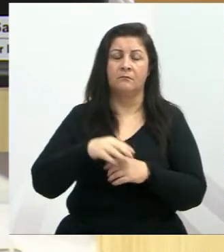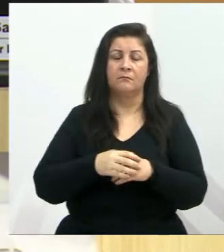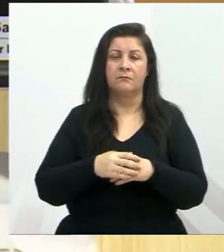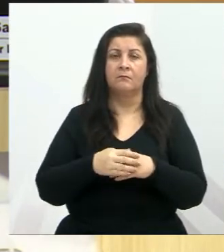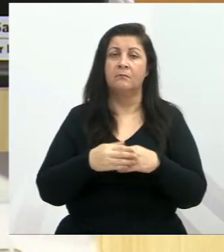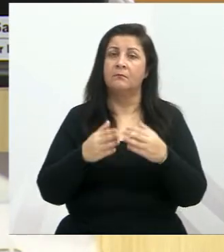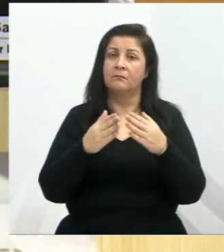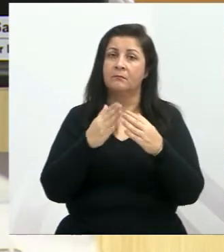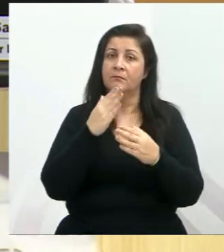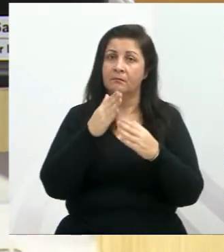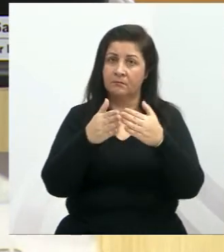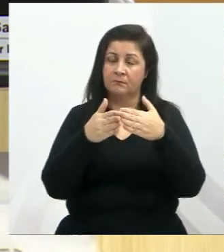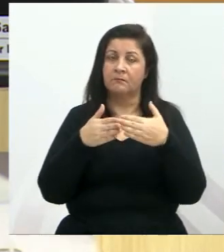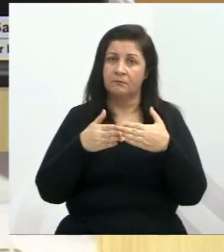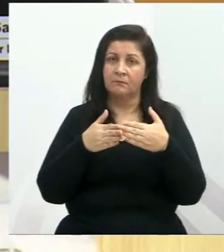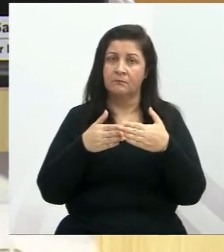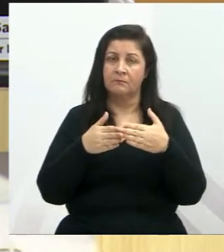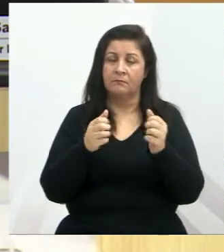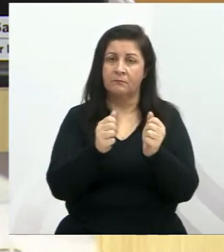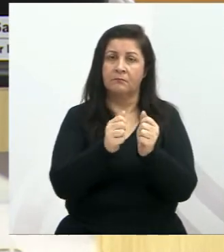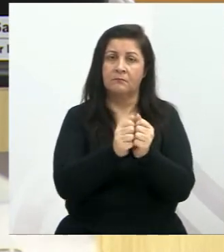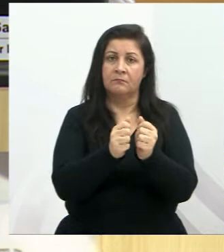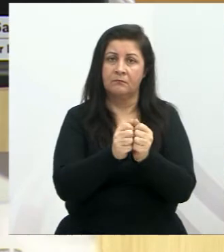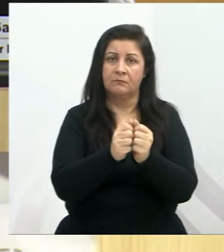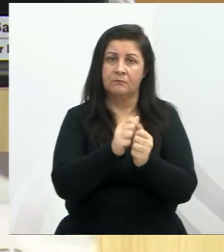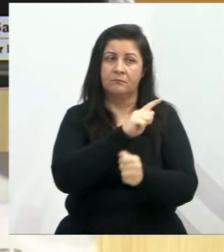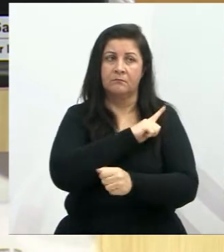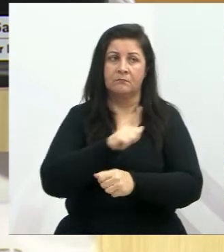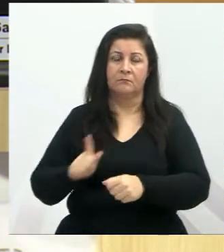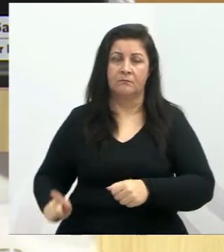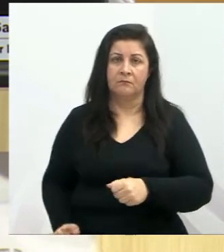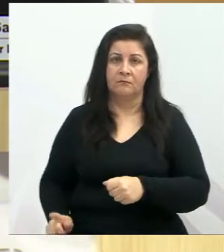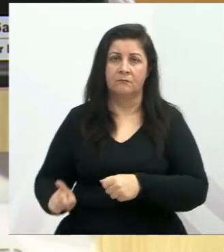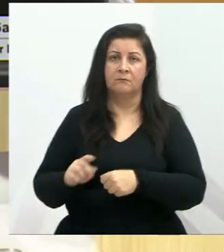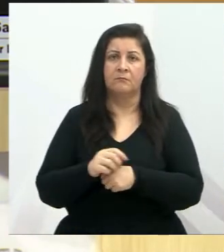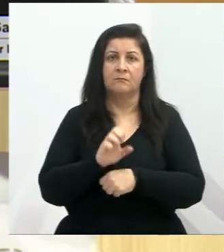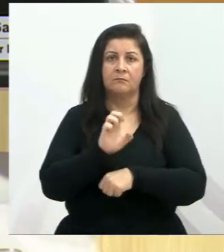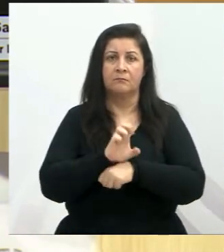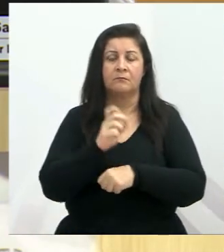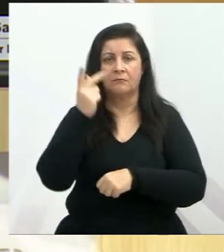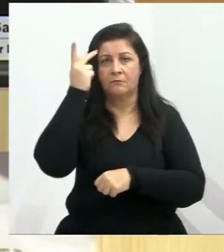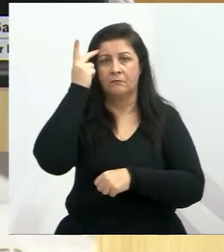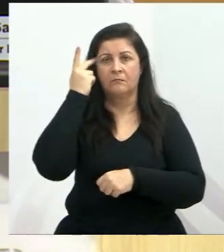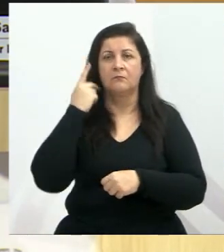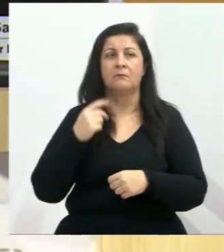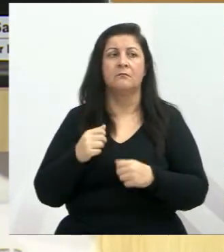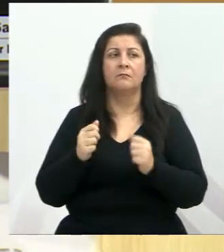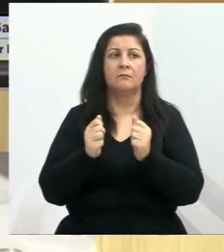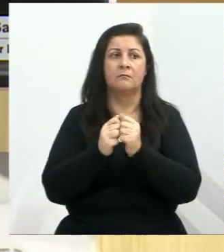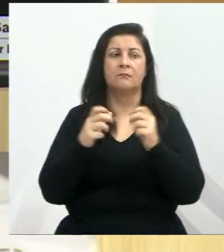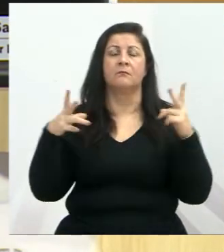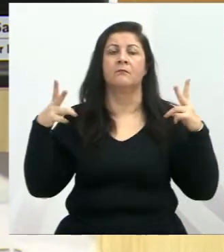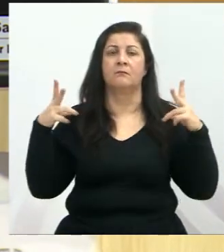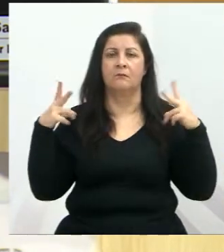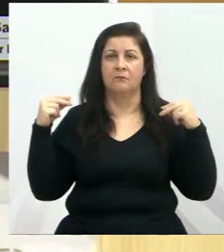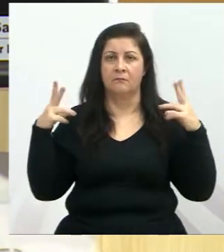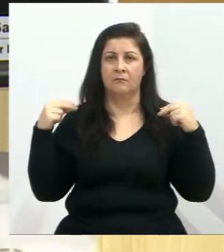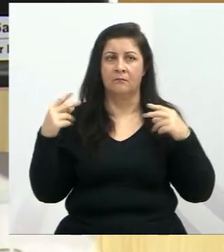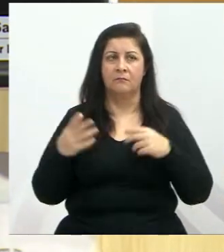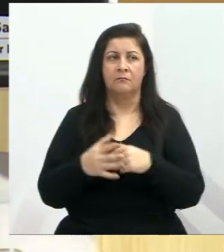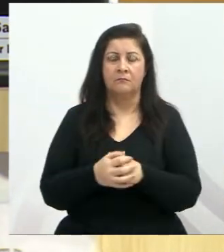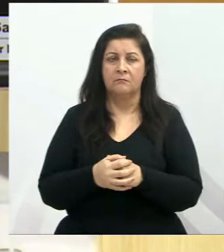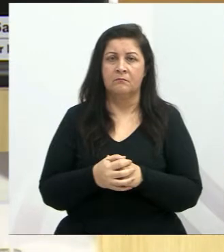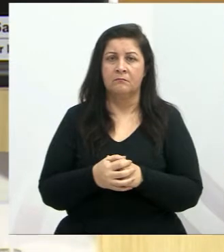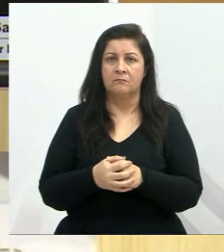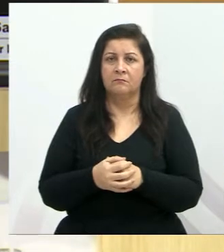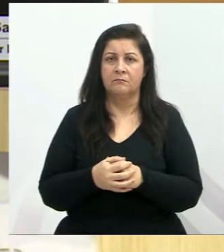Dória Júnior em favor da inclusão das categorias de motoristas e cobradores do transporte público e passageiro